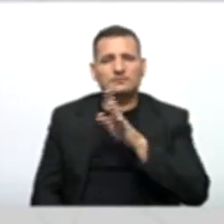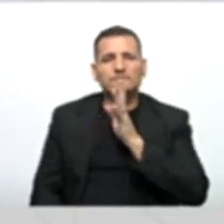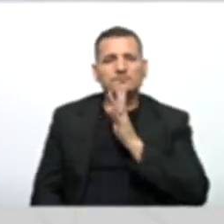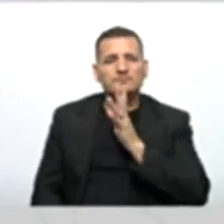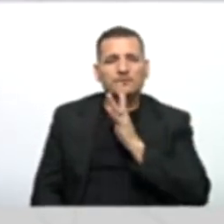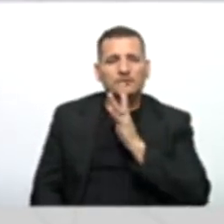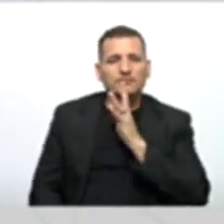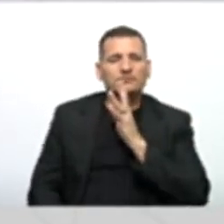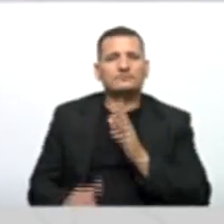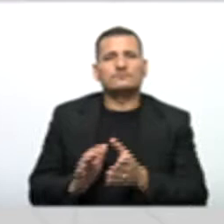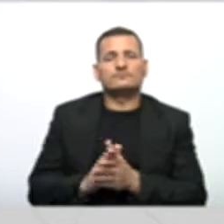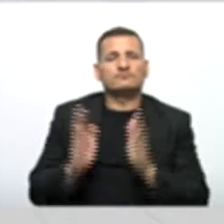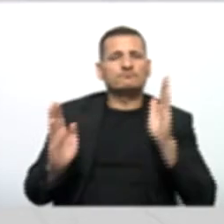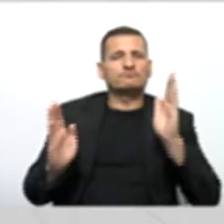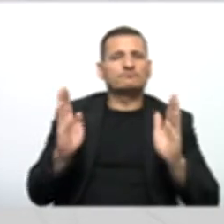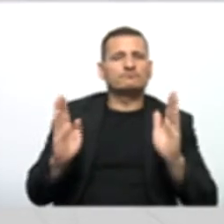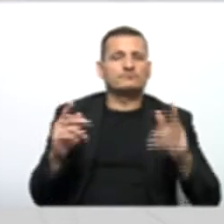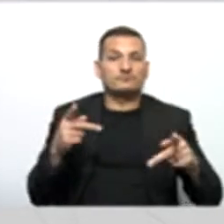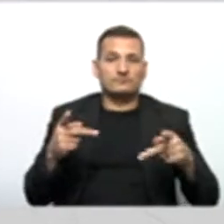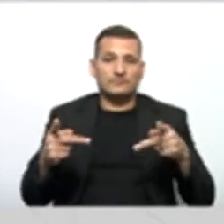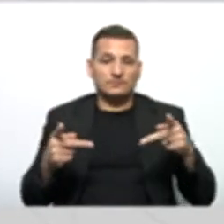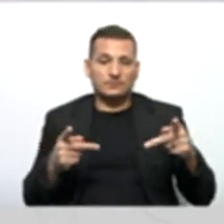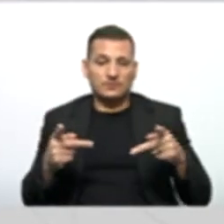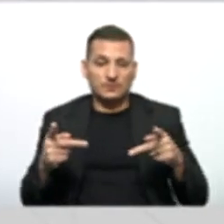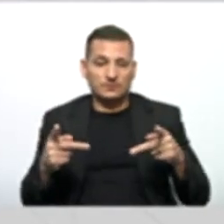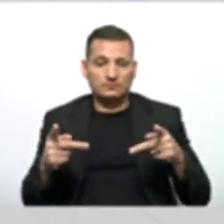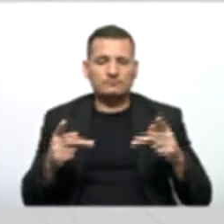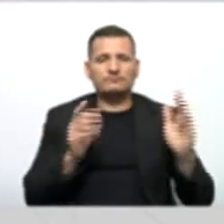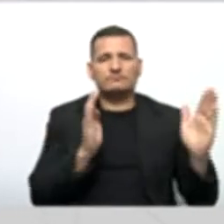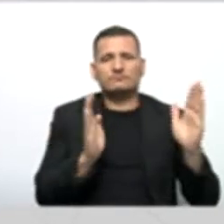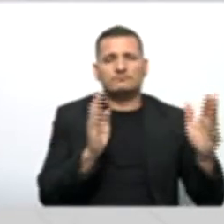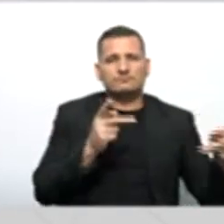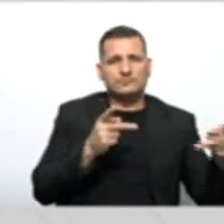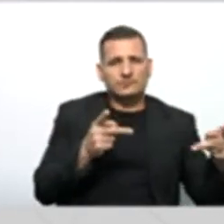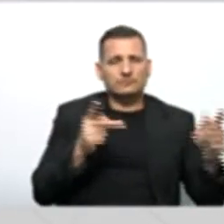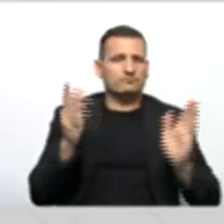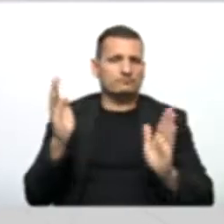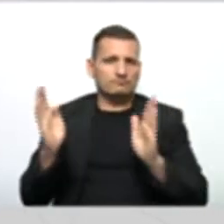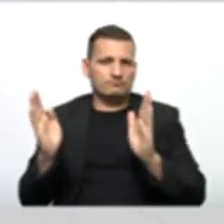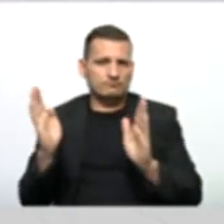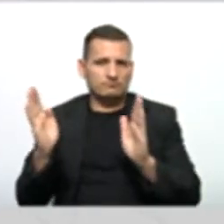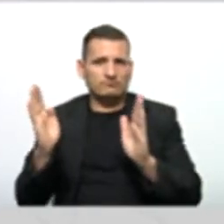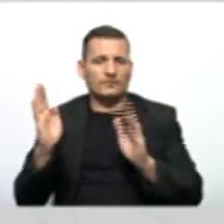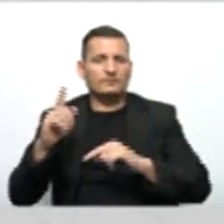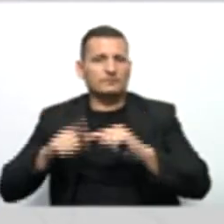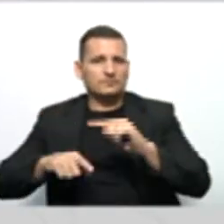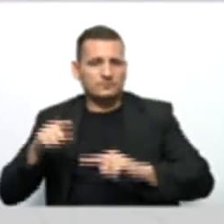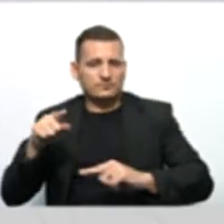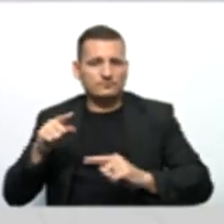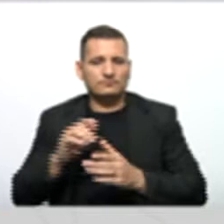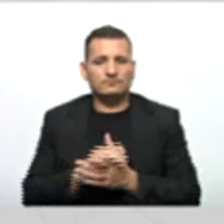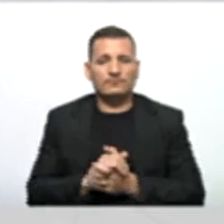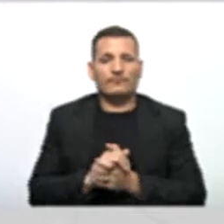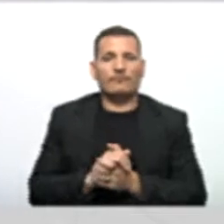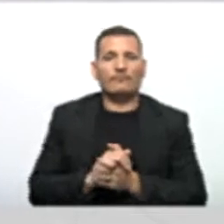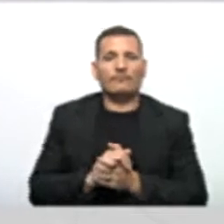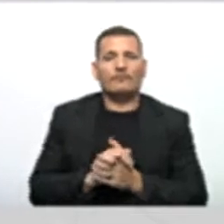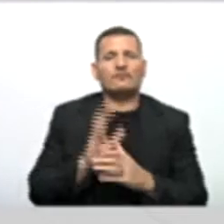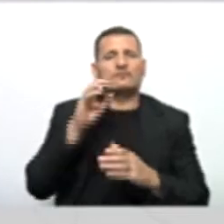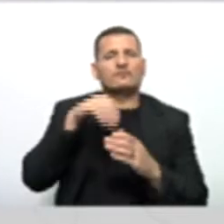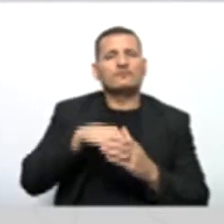projeto, ciclo de vida de projeto versus ciclo de vida de produtos, fatores de sucesso em um